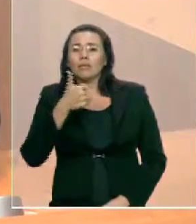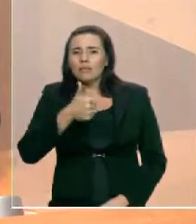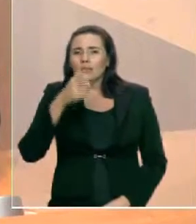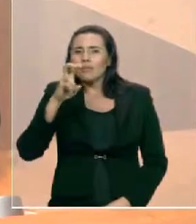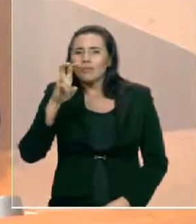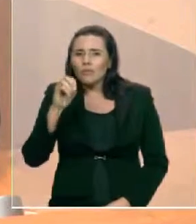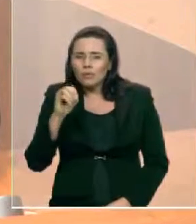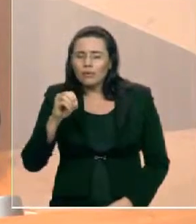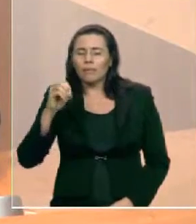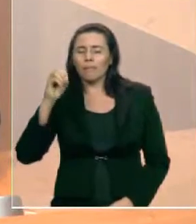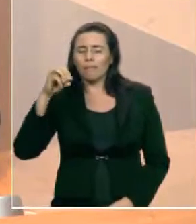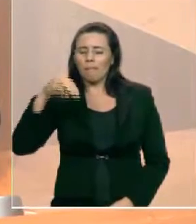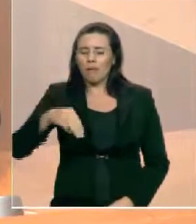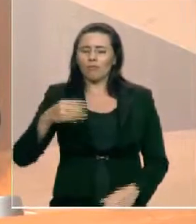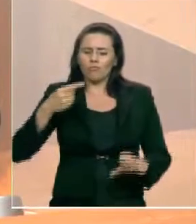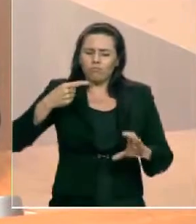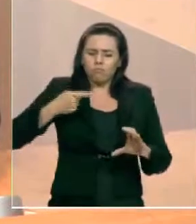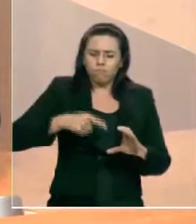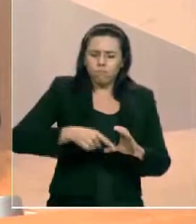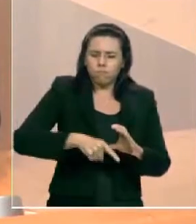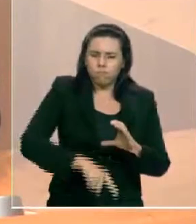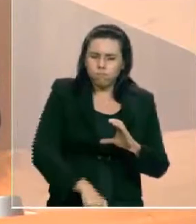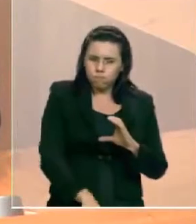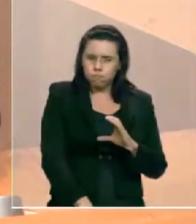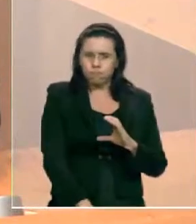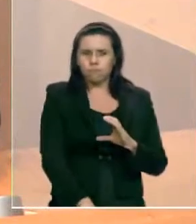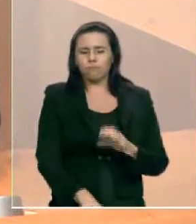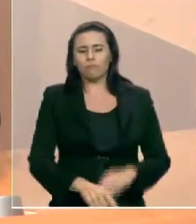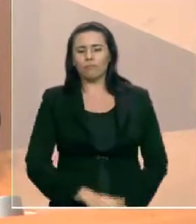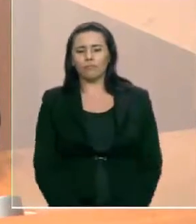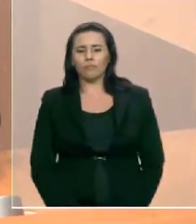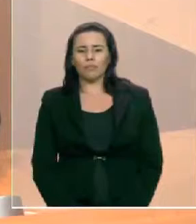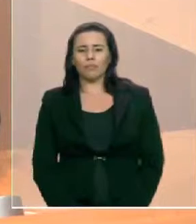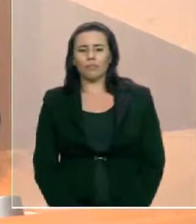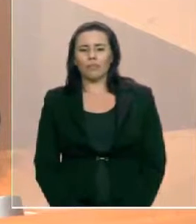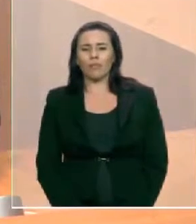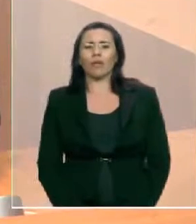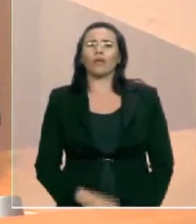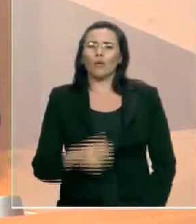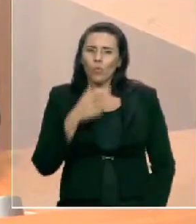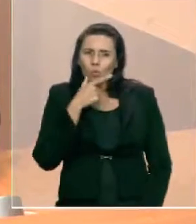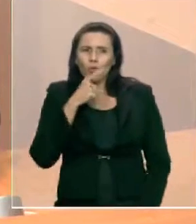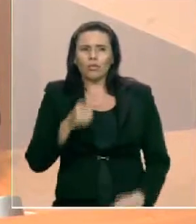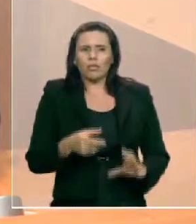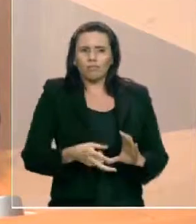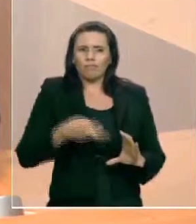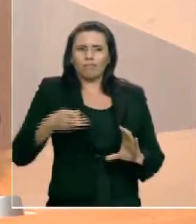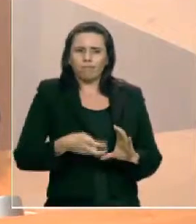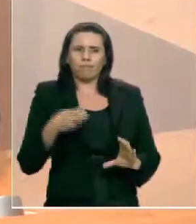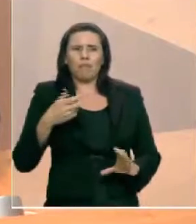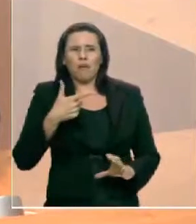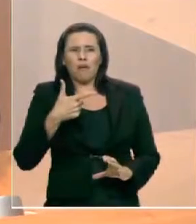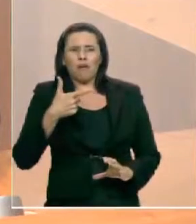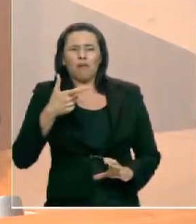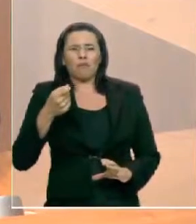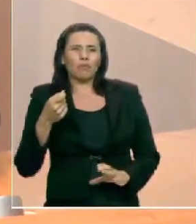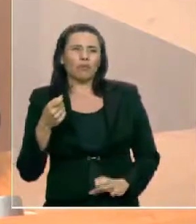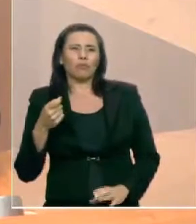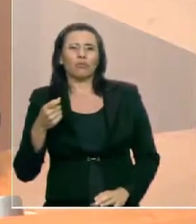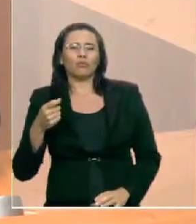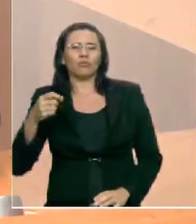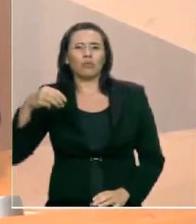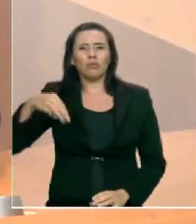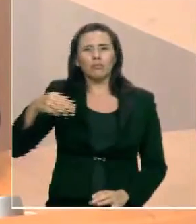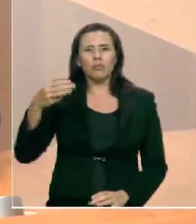Hoje, nós temos que cavar um poço com 300, 320 metros para obter 12 mil